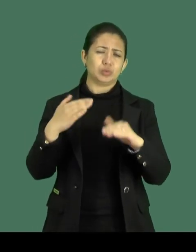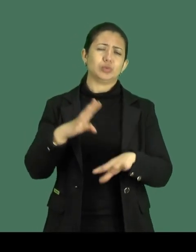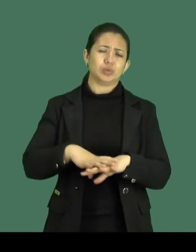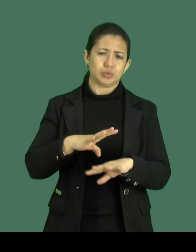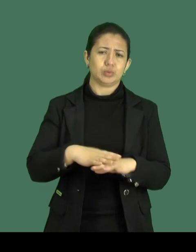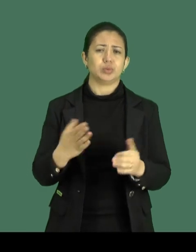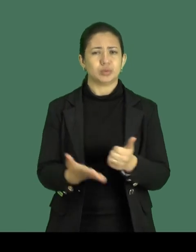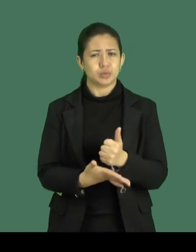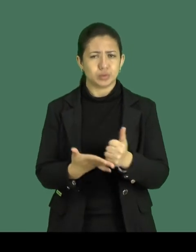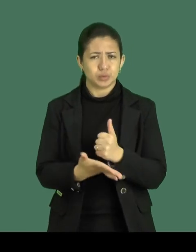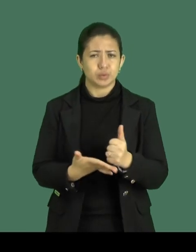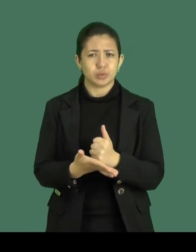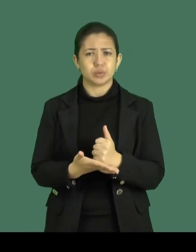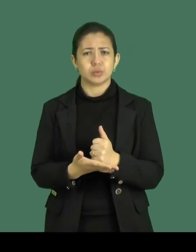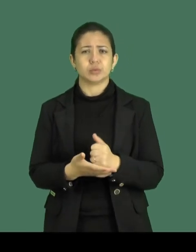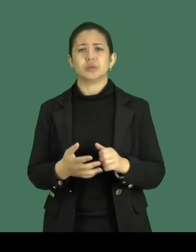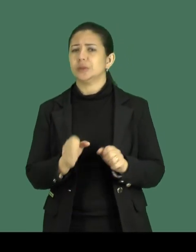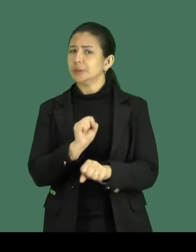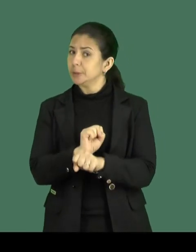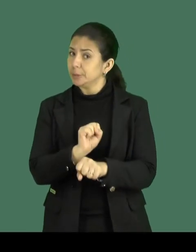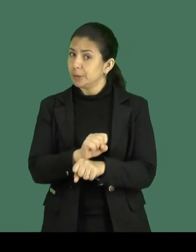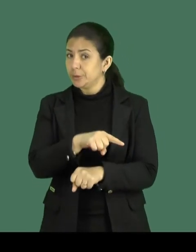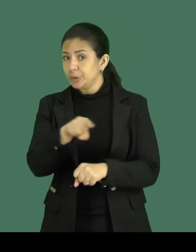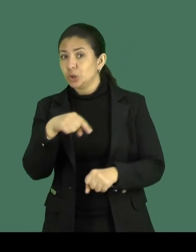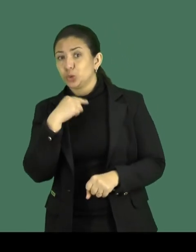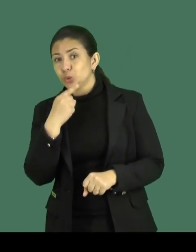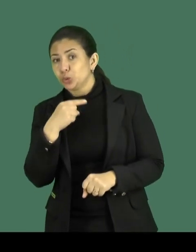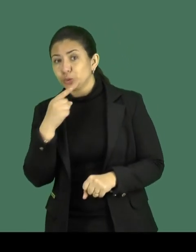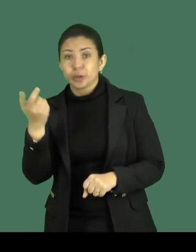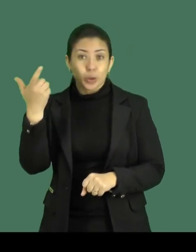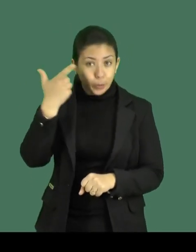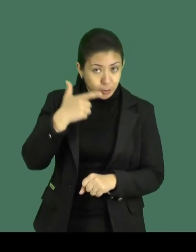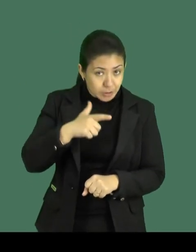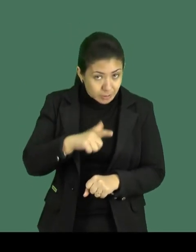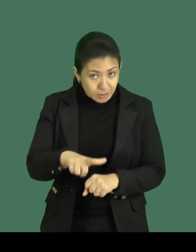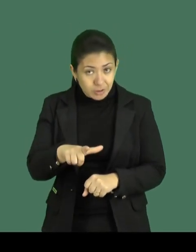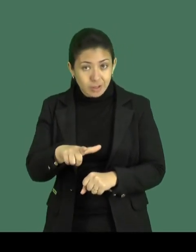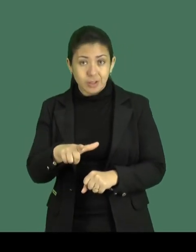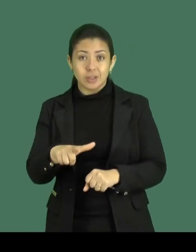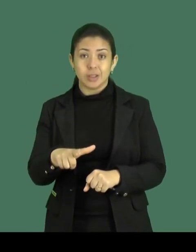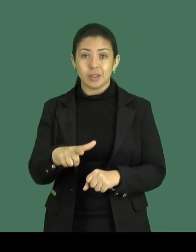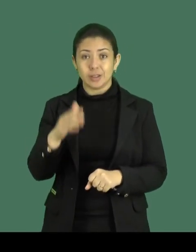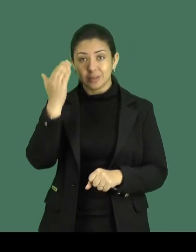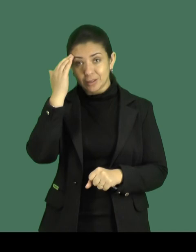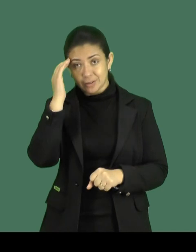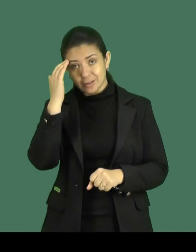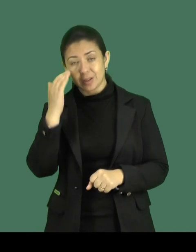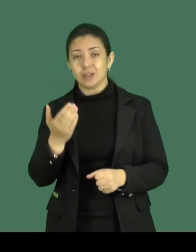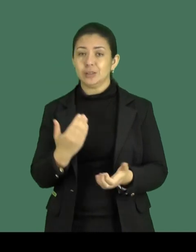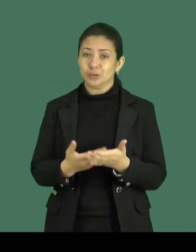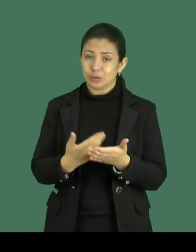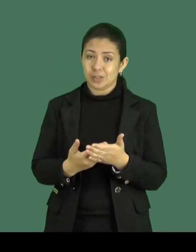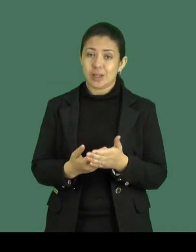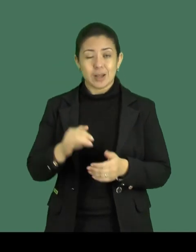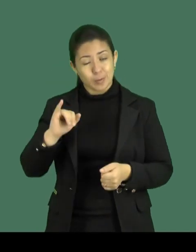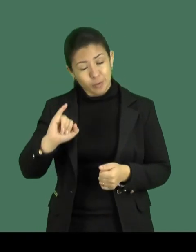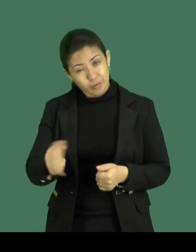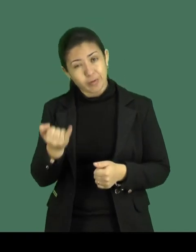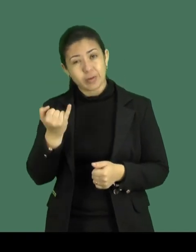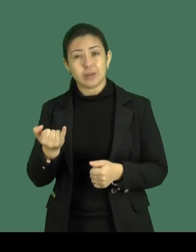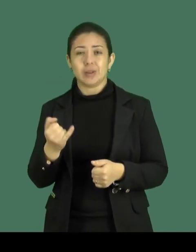matemática básica. Espero que vocês tenham tirado suas dúvidas, tenham aproveitado bastante e até uma próxima.